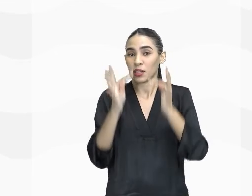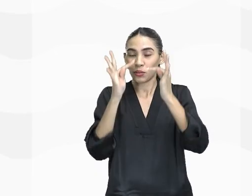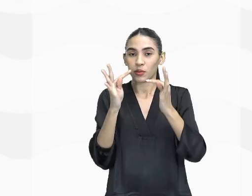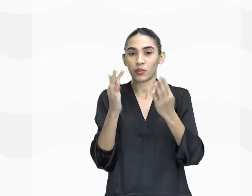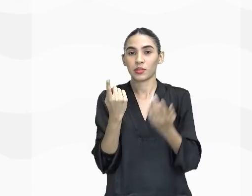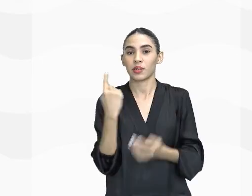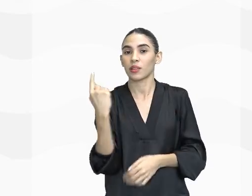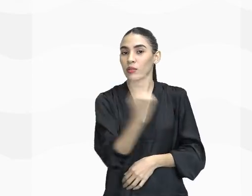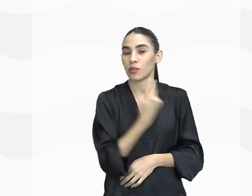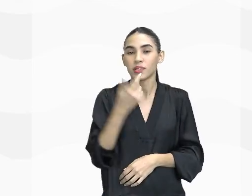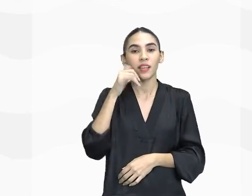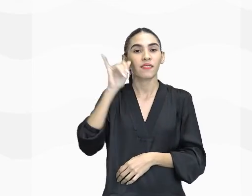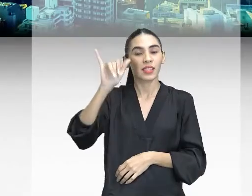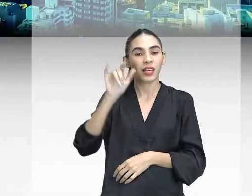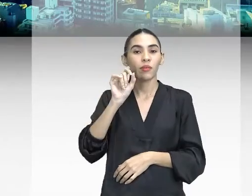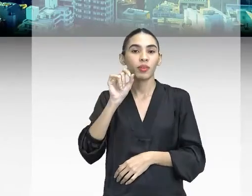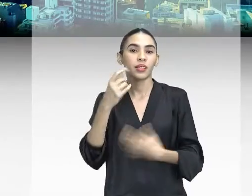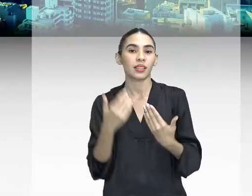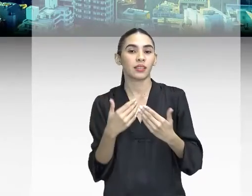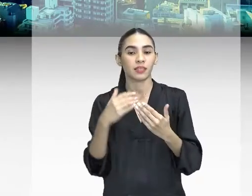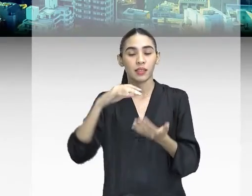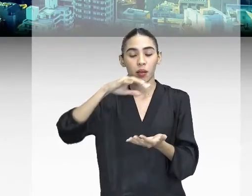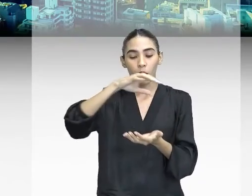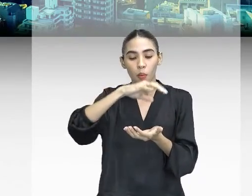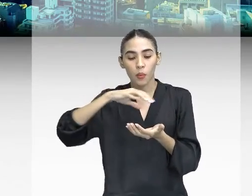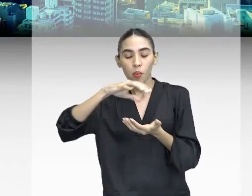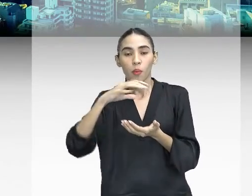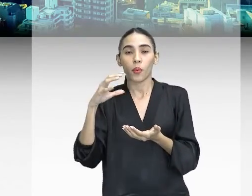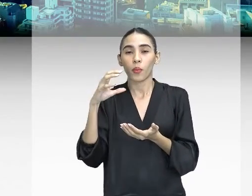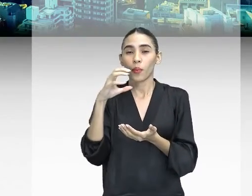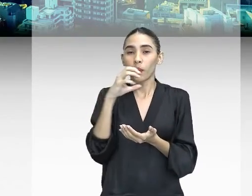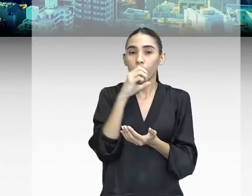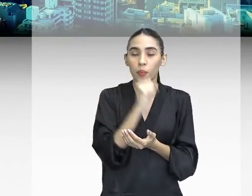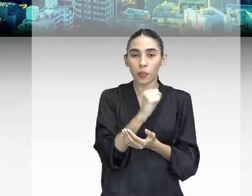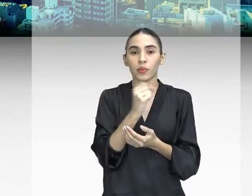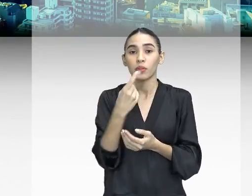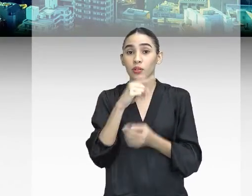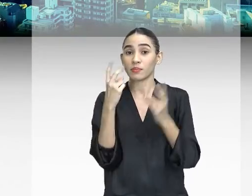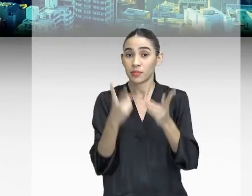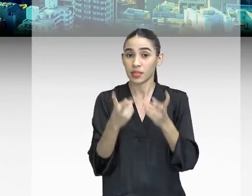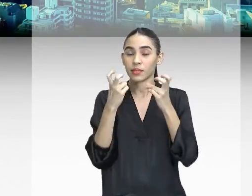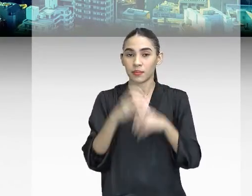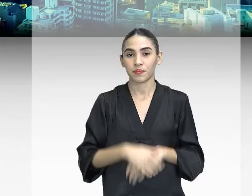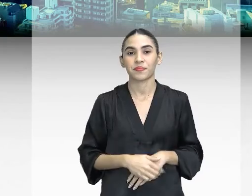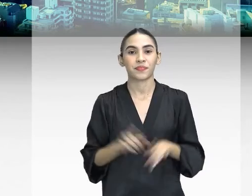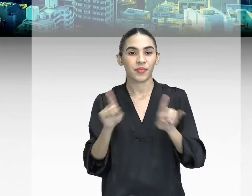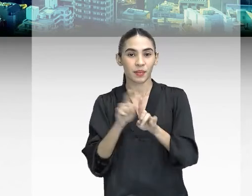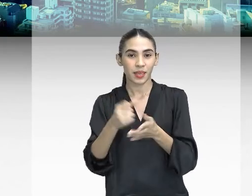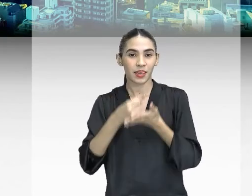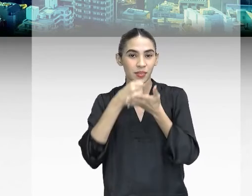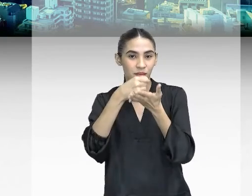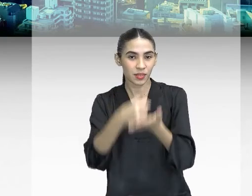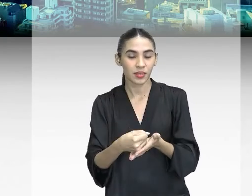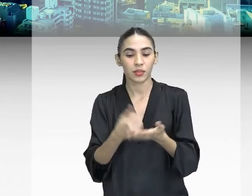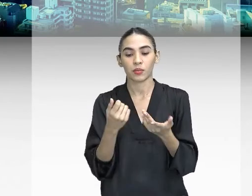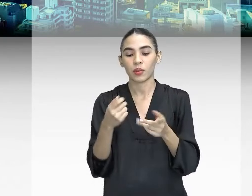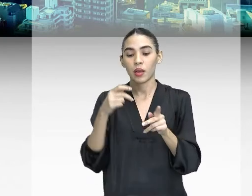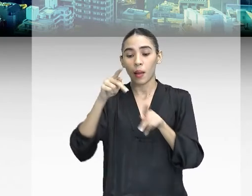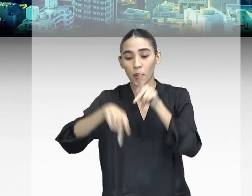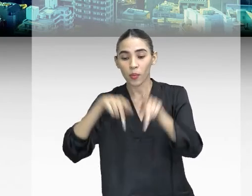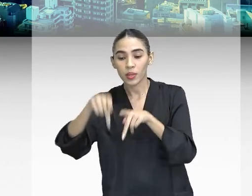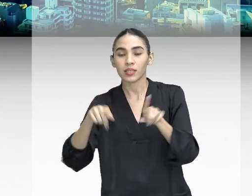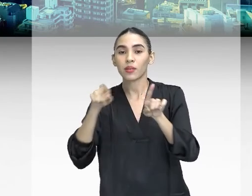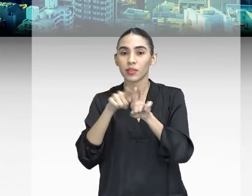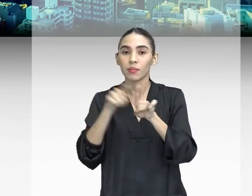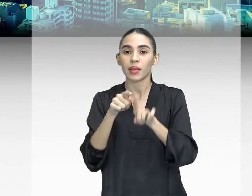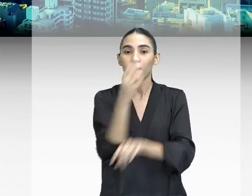para a gente evitar cada vez mais o aquecimento global, né, como a gente pôde visualizar, contribuindo aí para o bem-estar da população e do meio ambiente